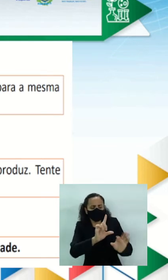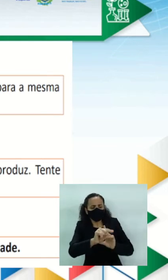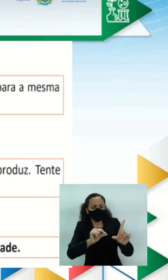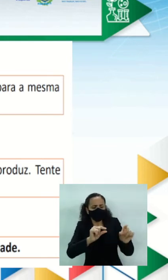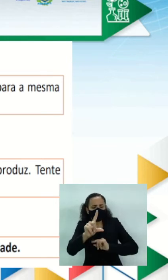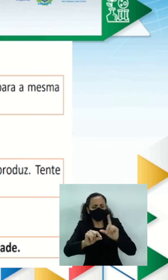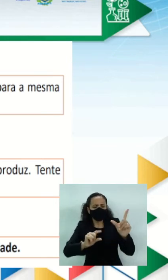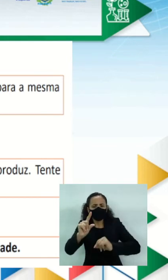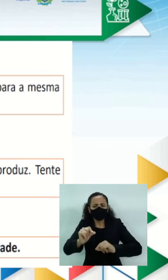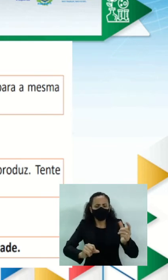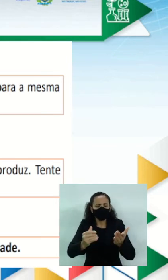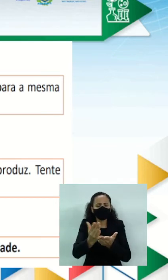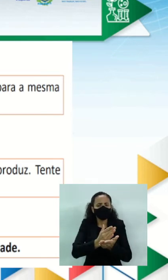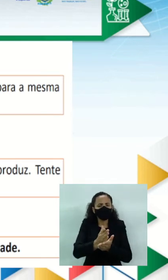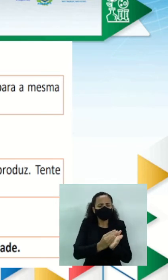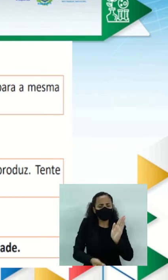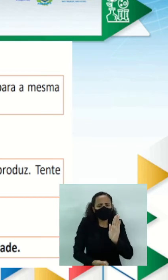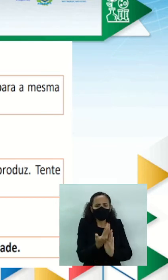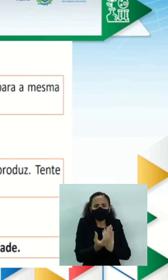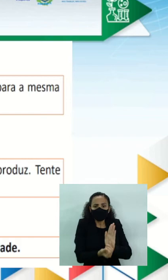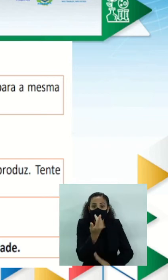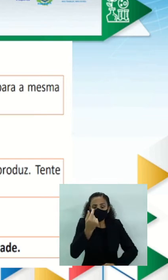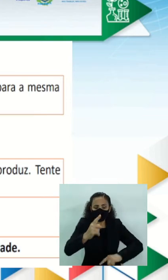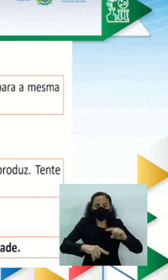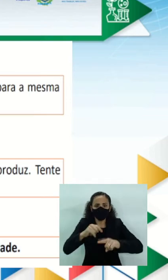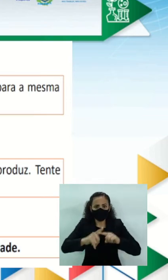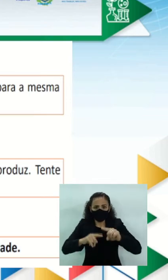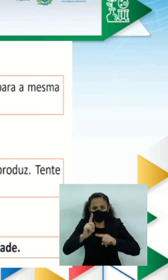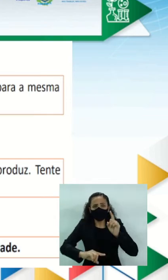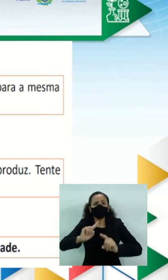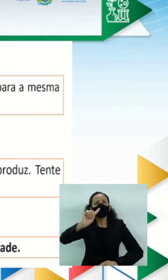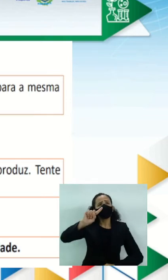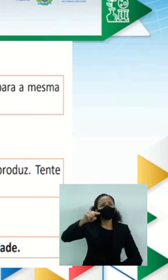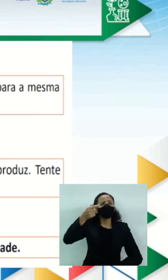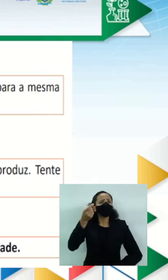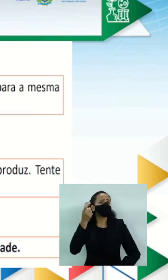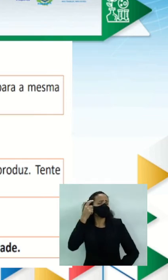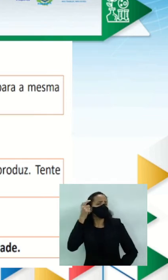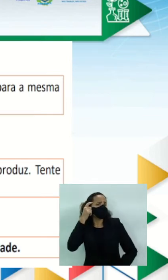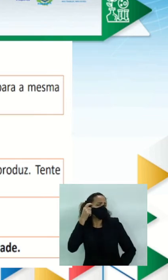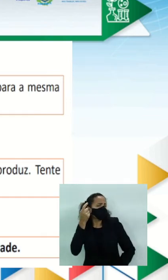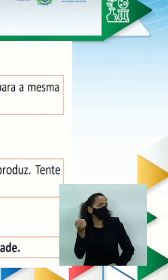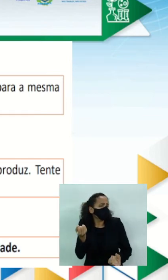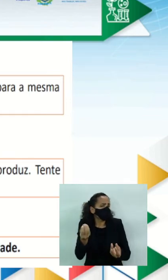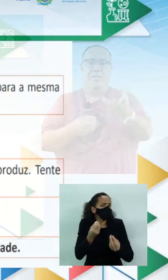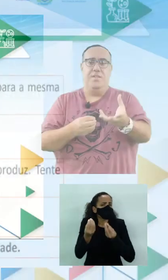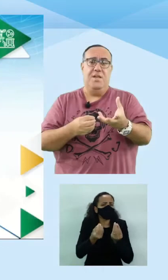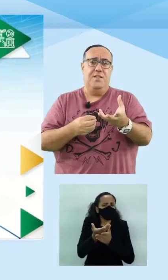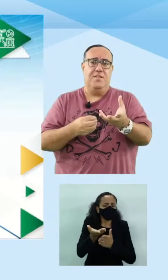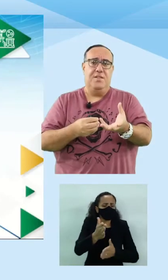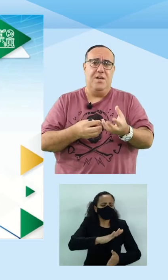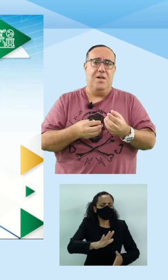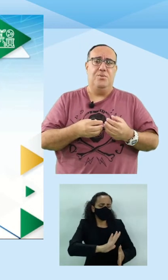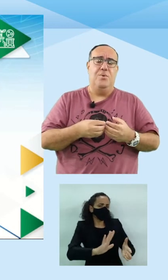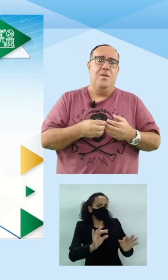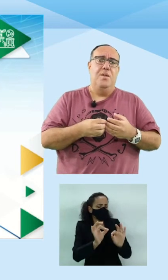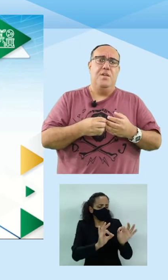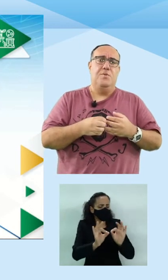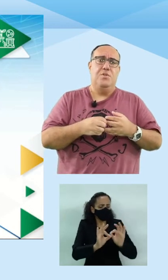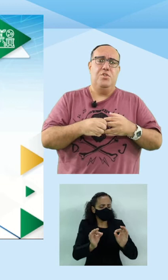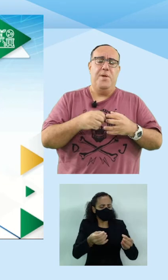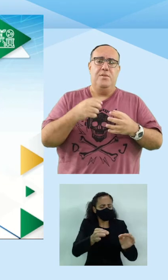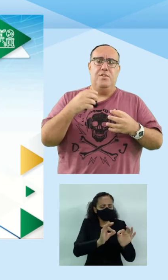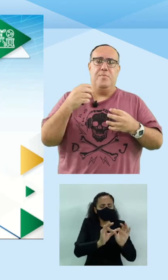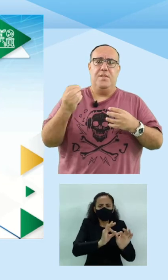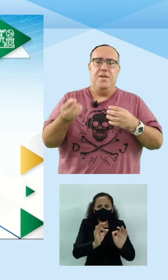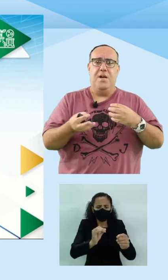podemos fazer, né, com esses produtos antes de jogá-los fora. Né? Basta observar as feiras de artesanato, que as